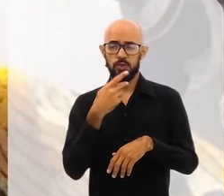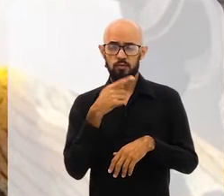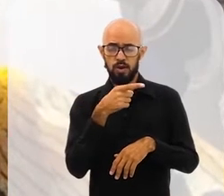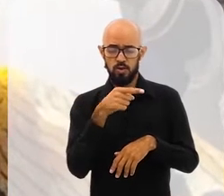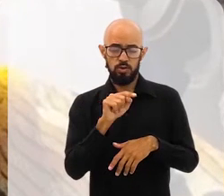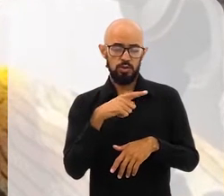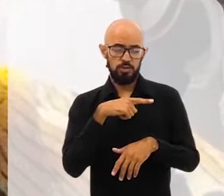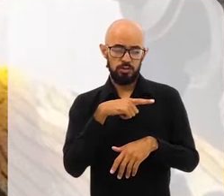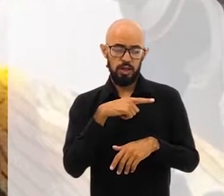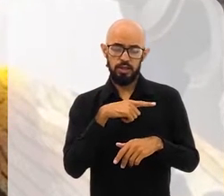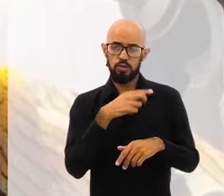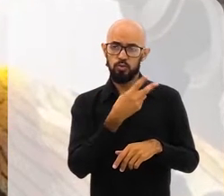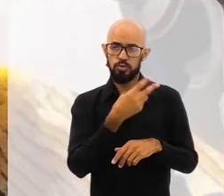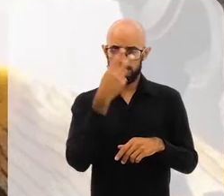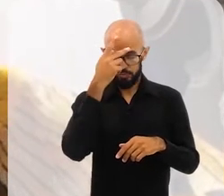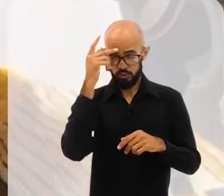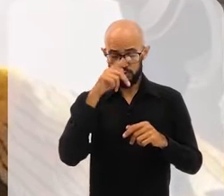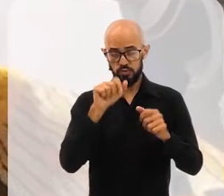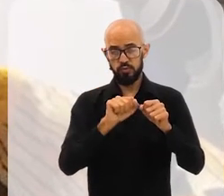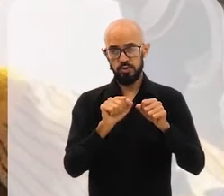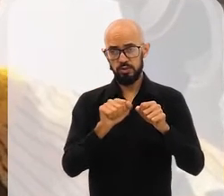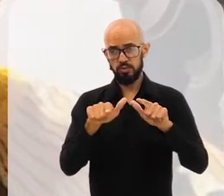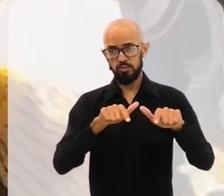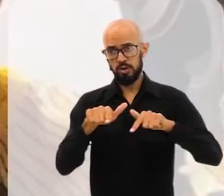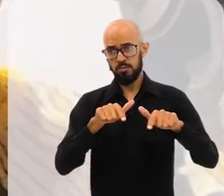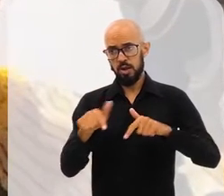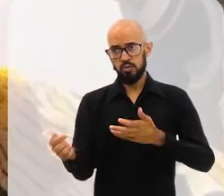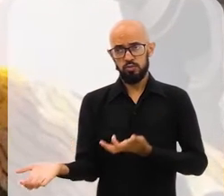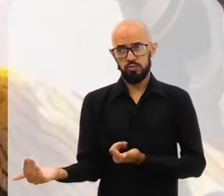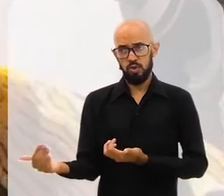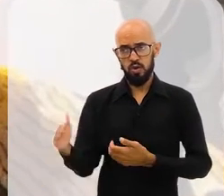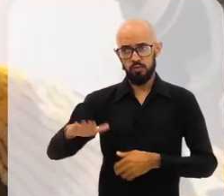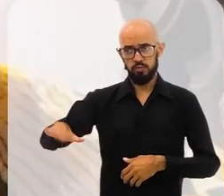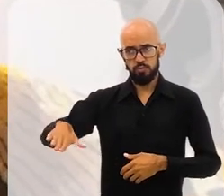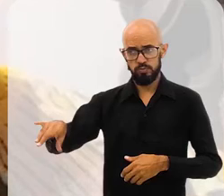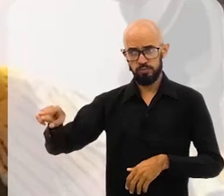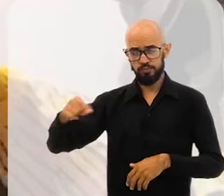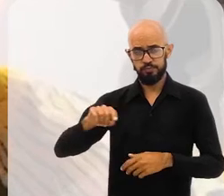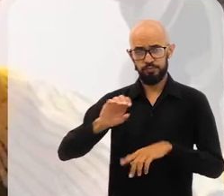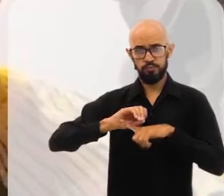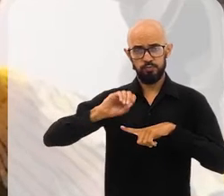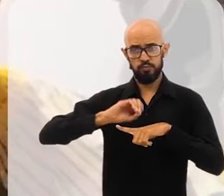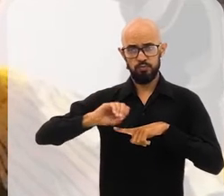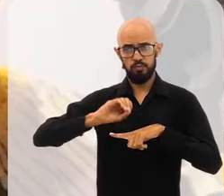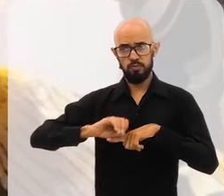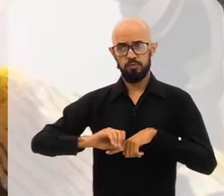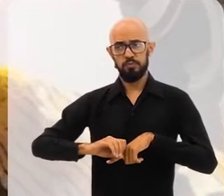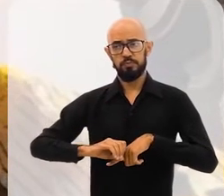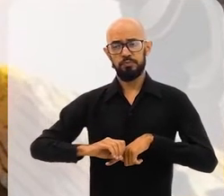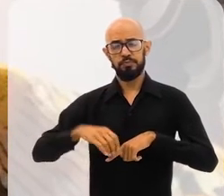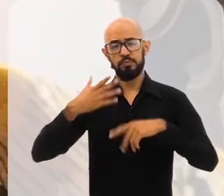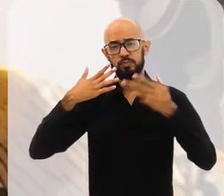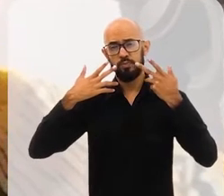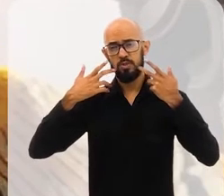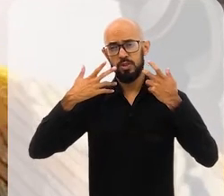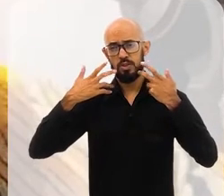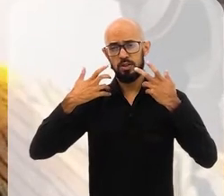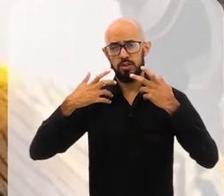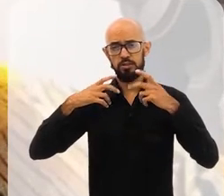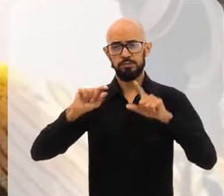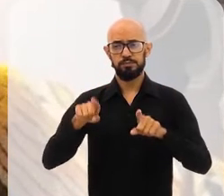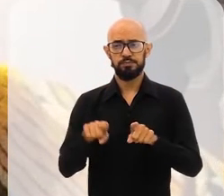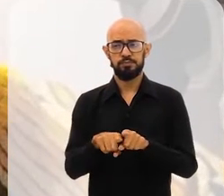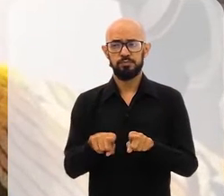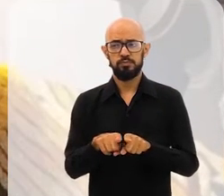Ernesto Piccolo Estou fazendo um trabalho lá com jovens adolescentes de oficinas de